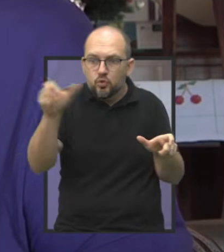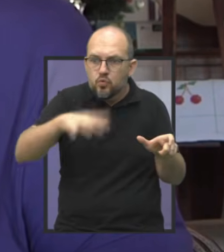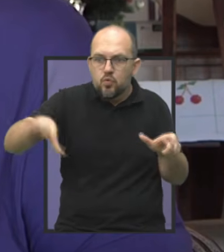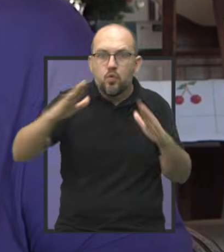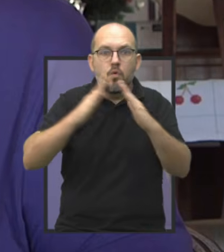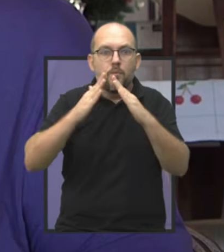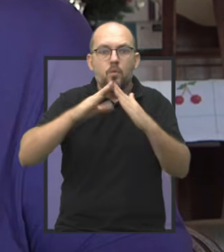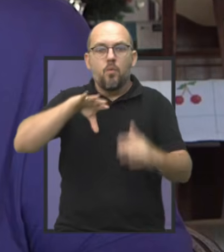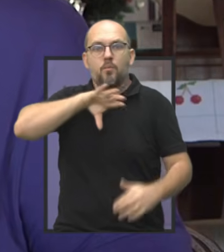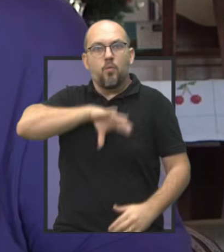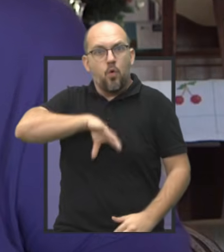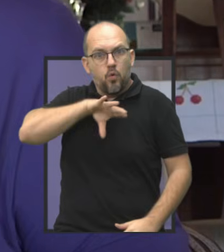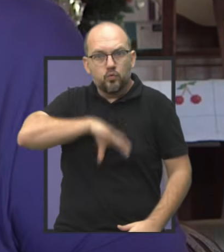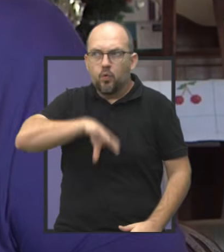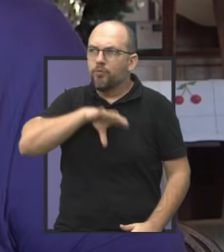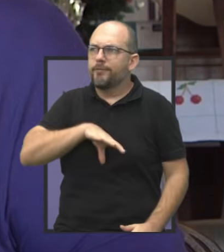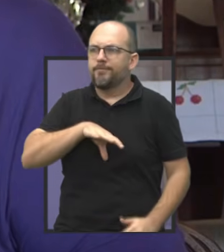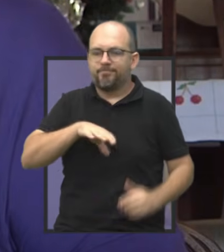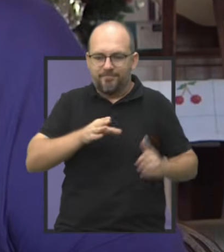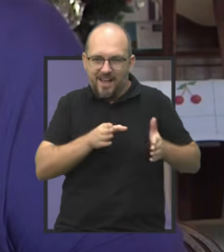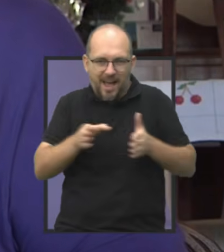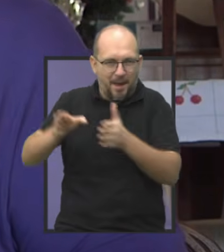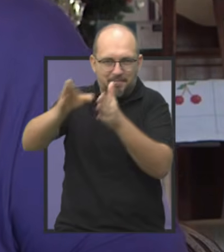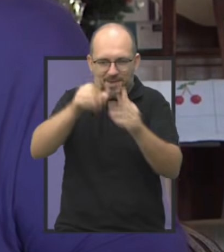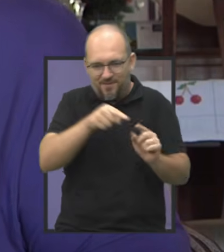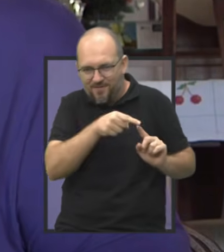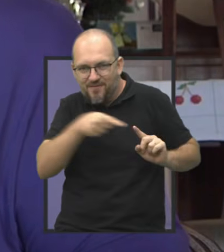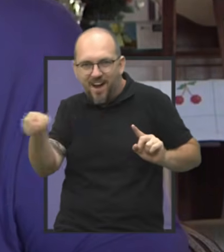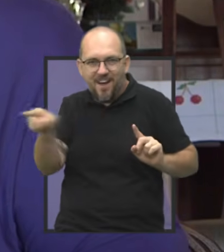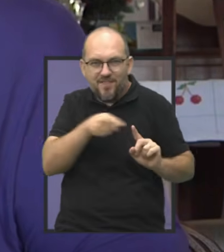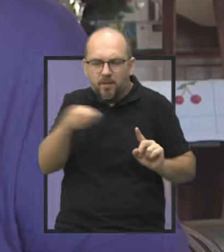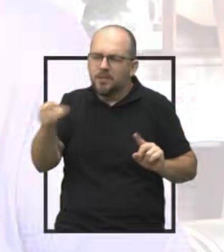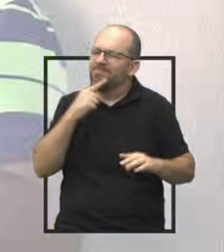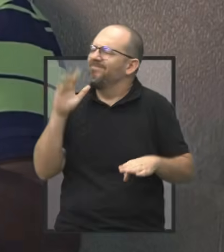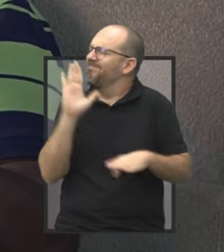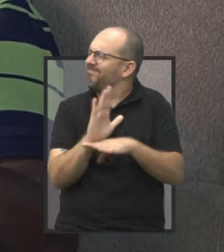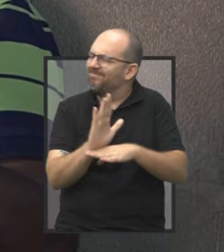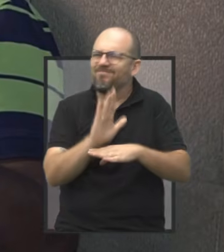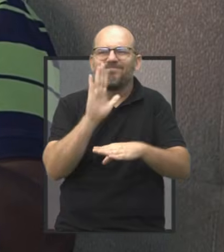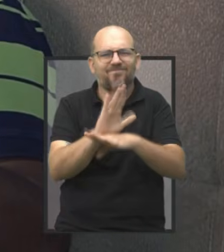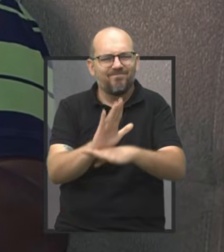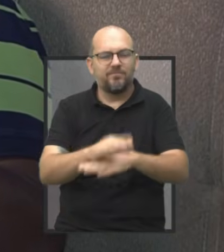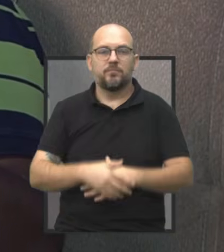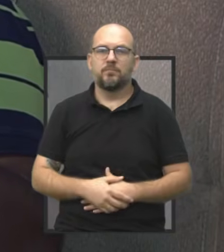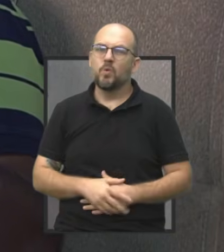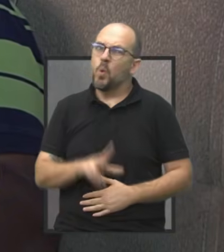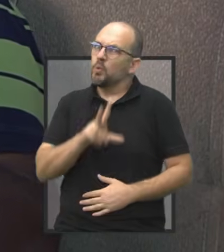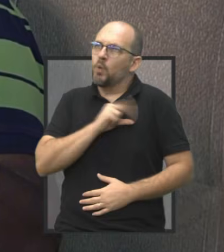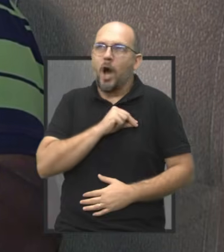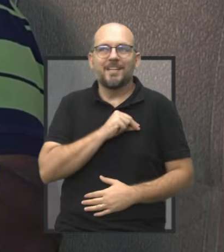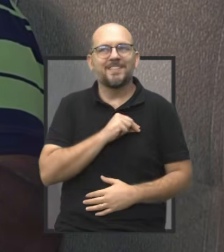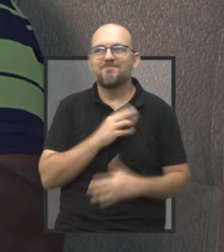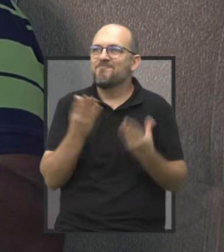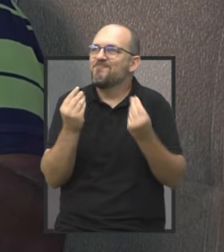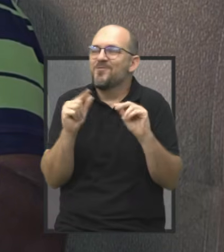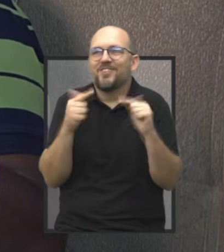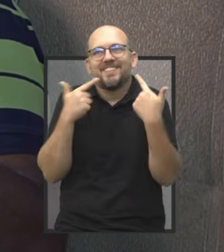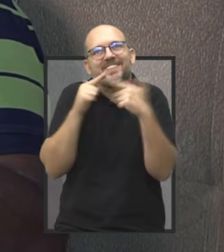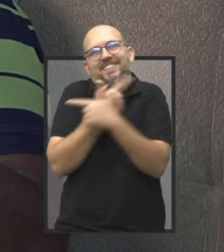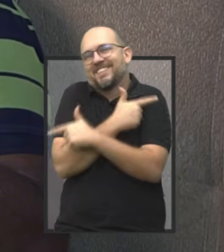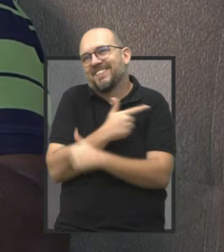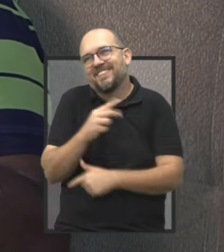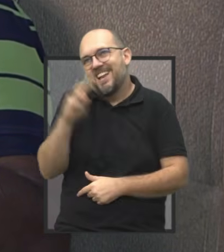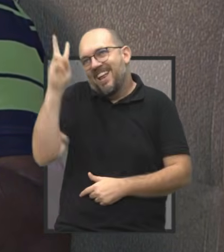Airosa, as pessoas do caminho da vicinal, ele sempre ajudou. Nossa, tivemos muita diversão. Poxa